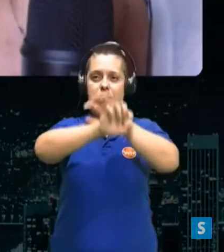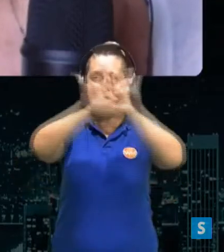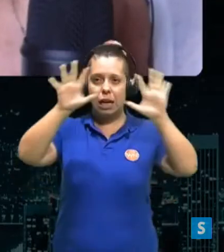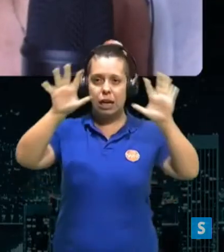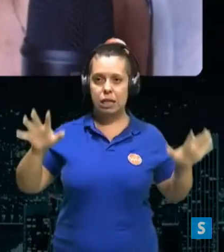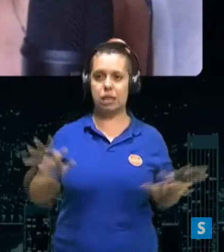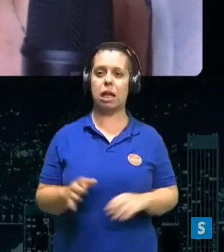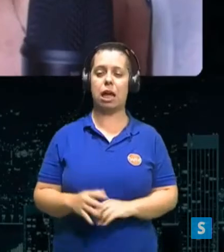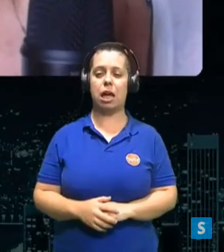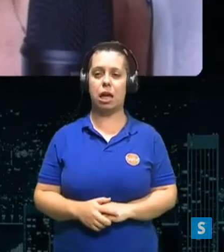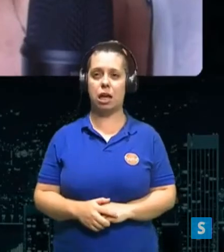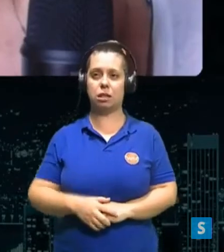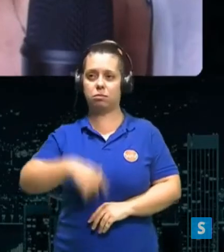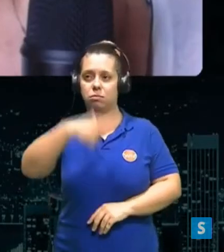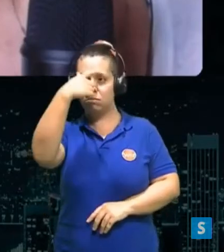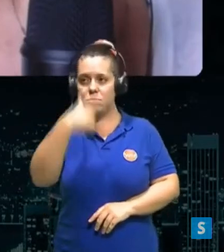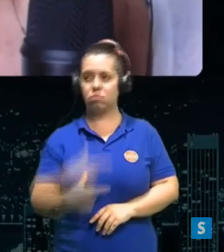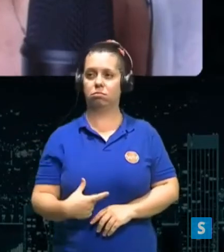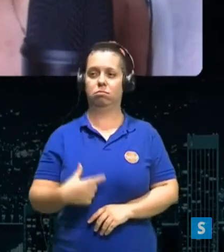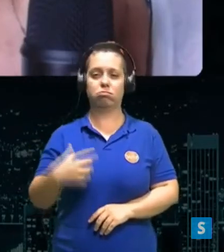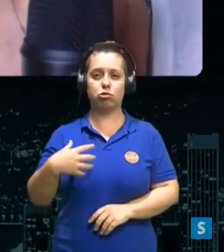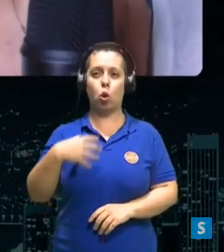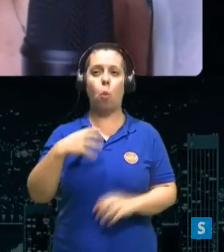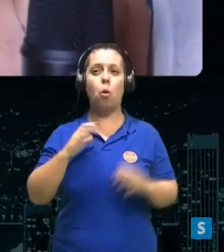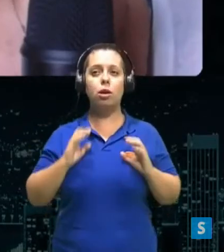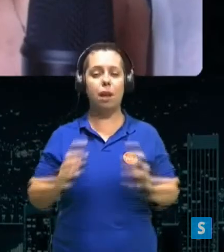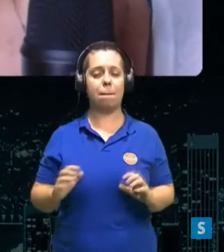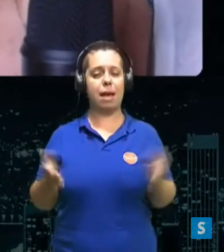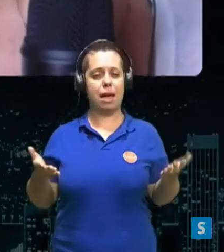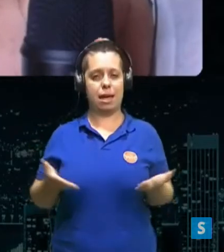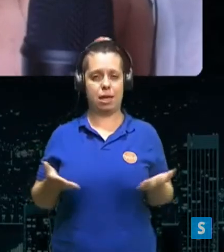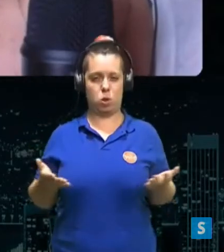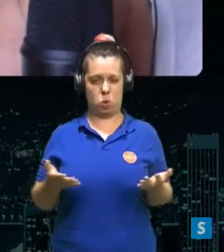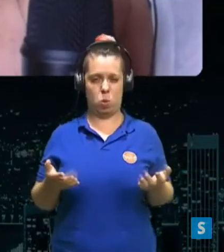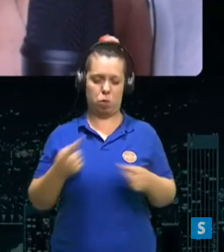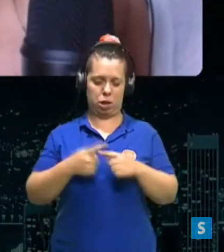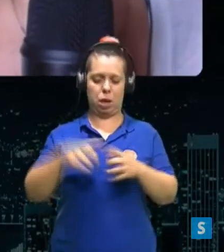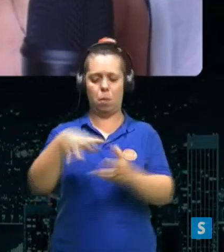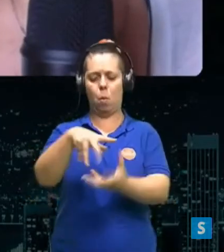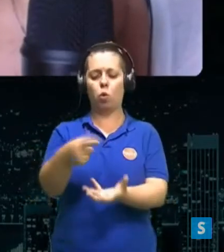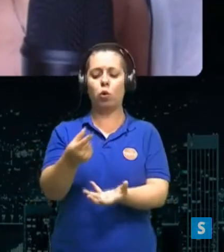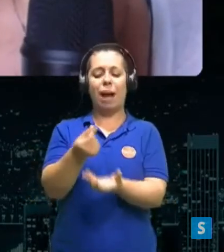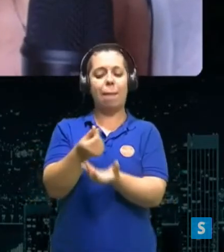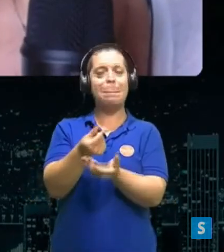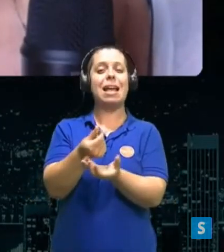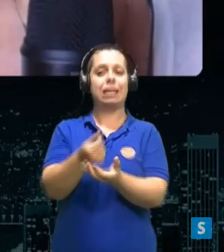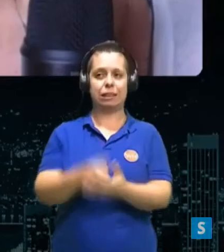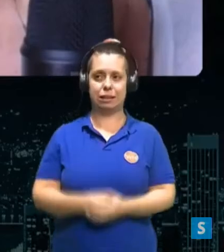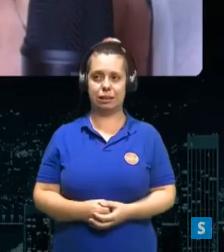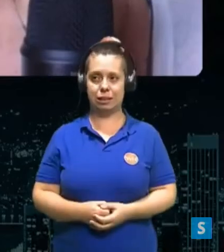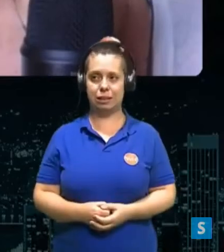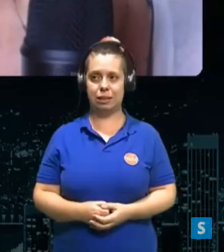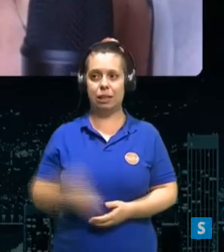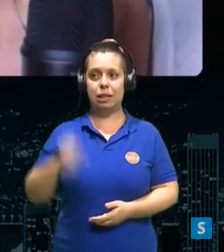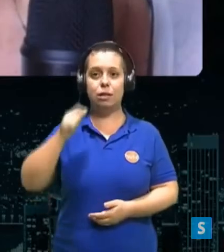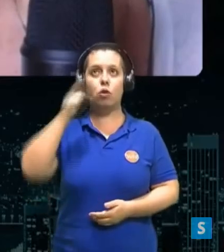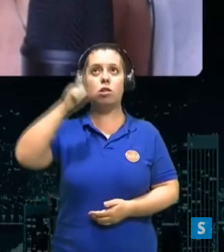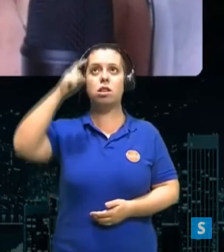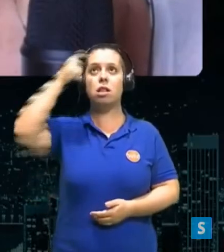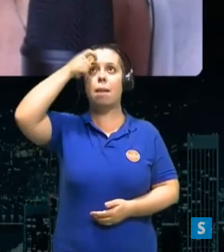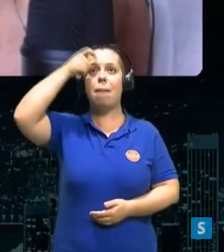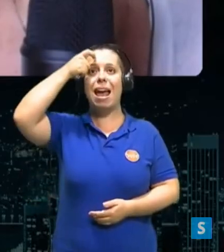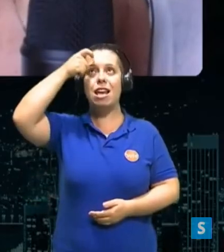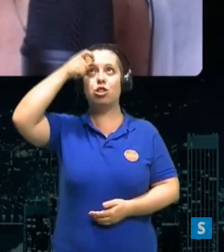inicial do que se espera numa sociedade capitalista no mundo né se a gente poder mudar nossa visão